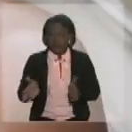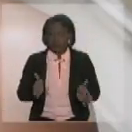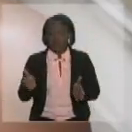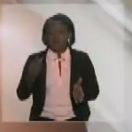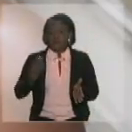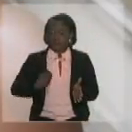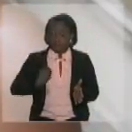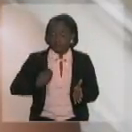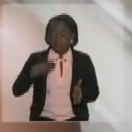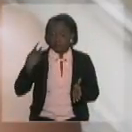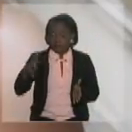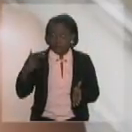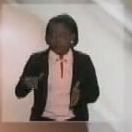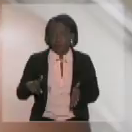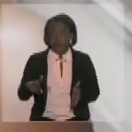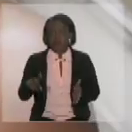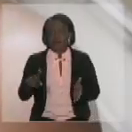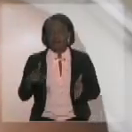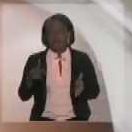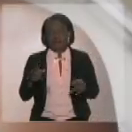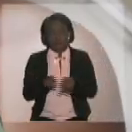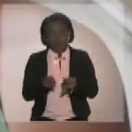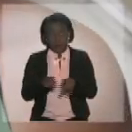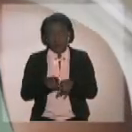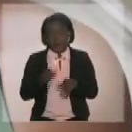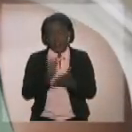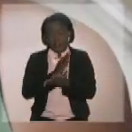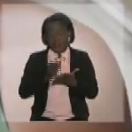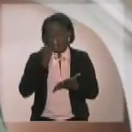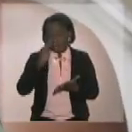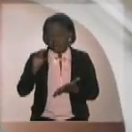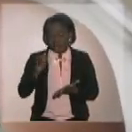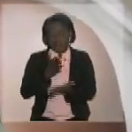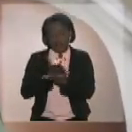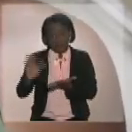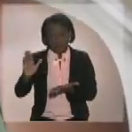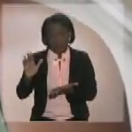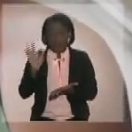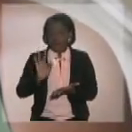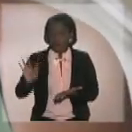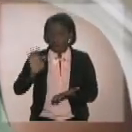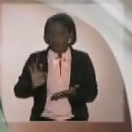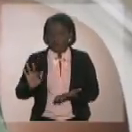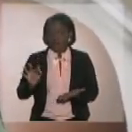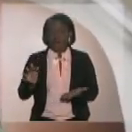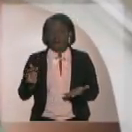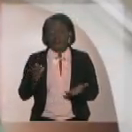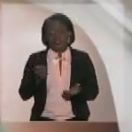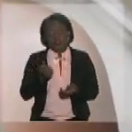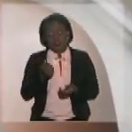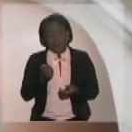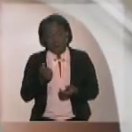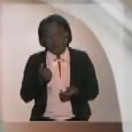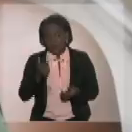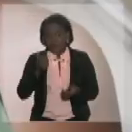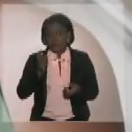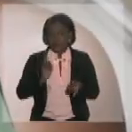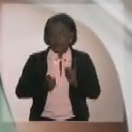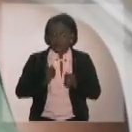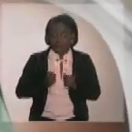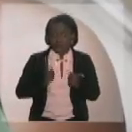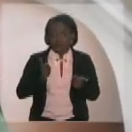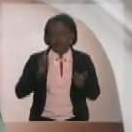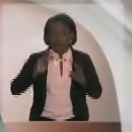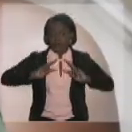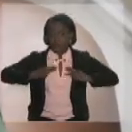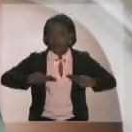a vivências que também são excluídas da universidade, né? São pouquíssimas